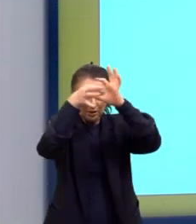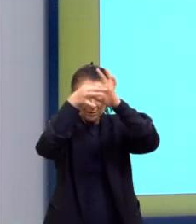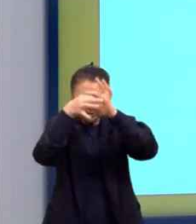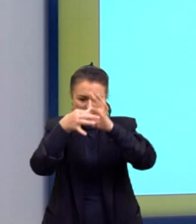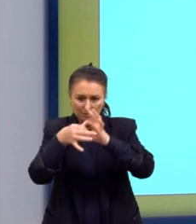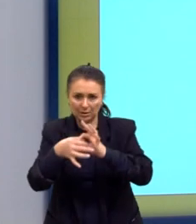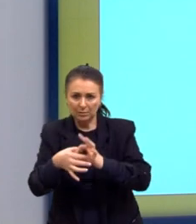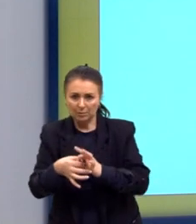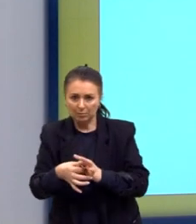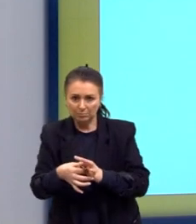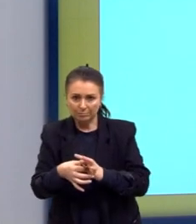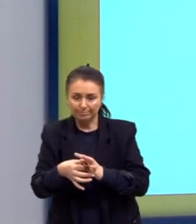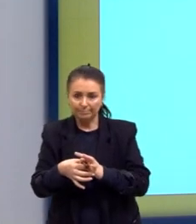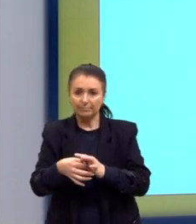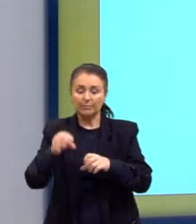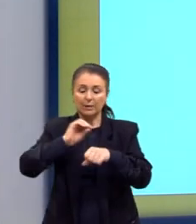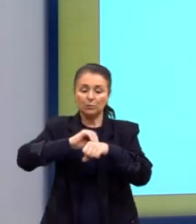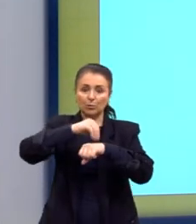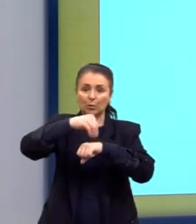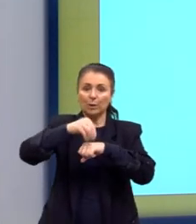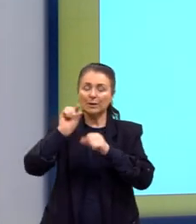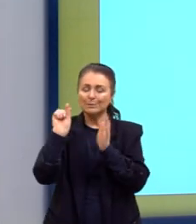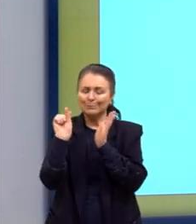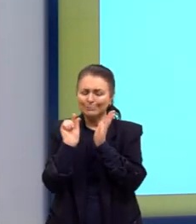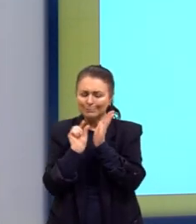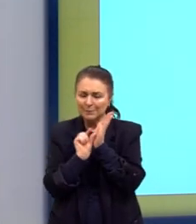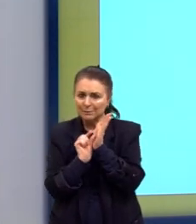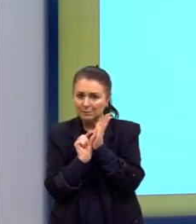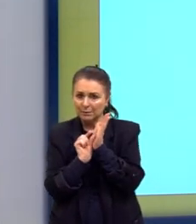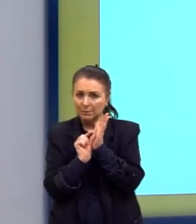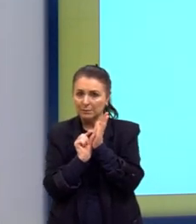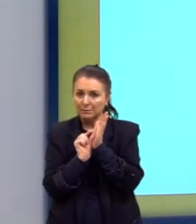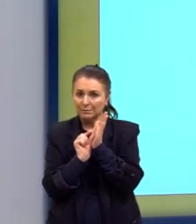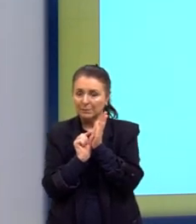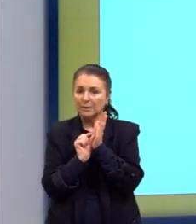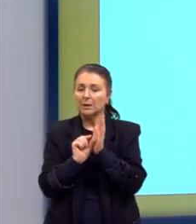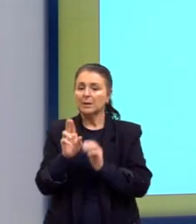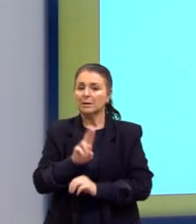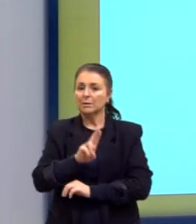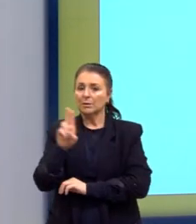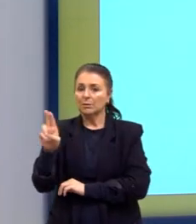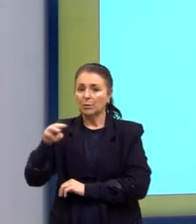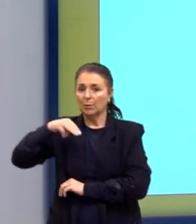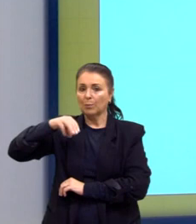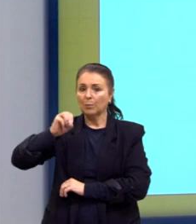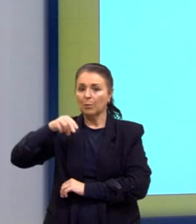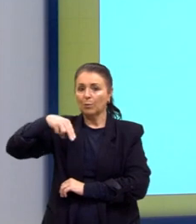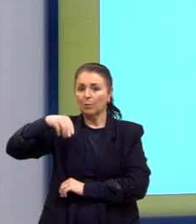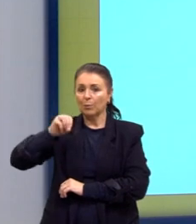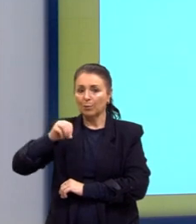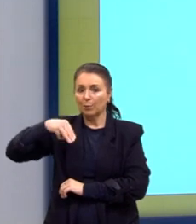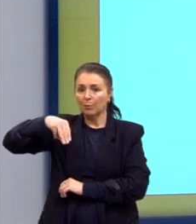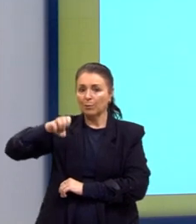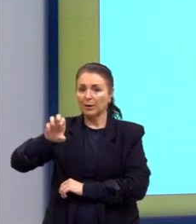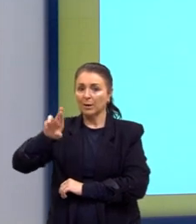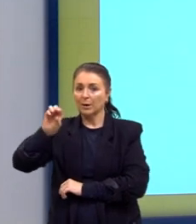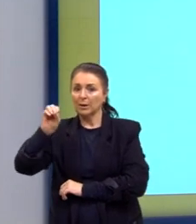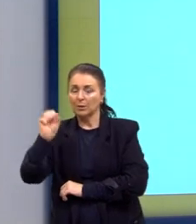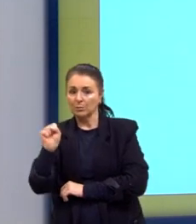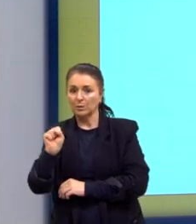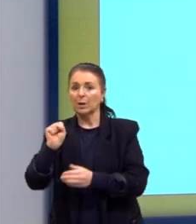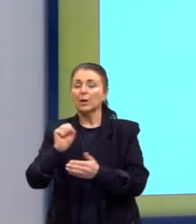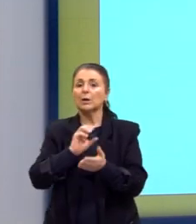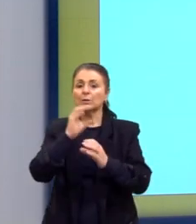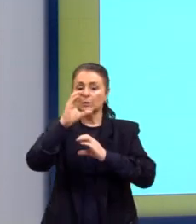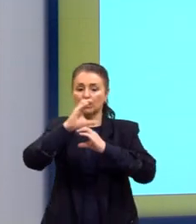sucessíveis ligações de moléculas pequenas essas moléculas pequenas elas recebem o nome de monômeros que são compostos